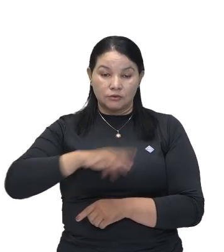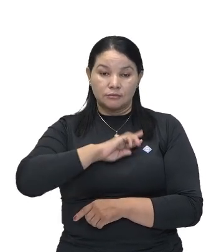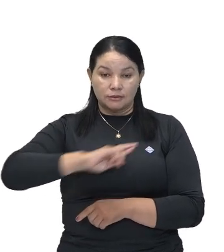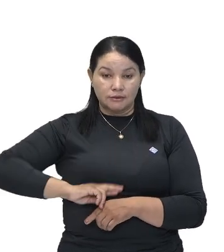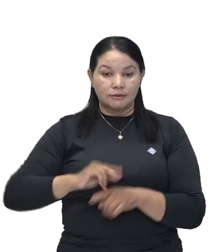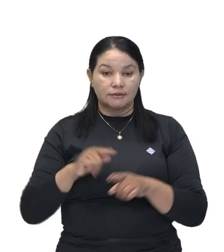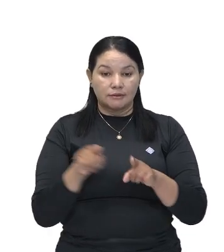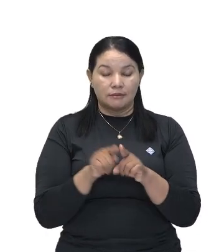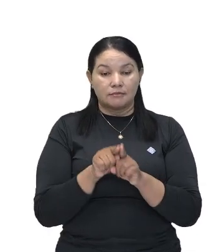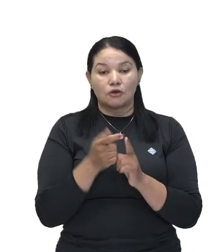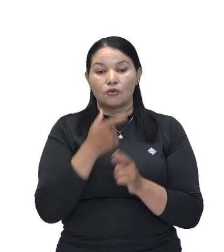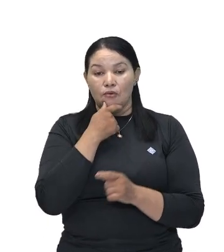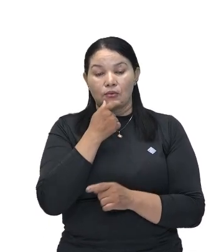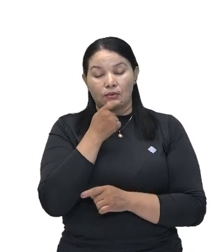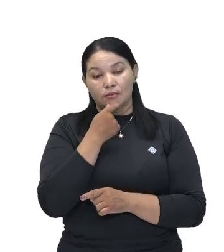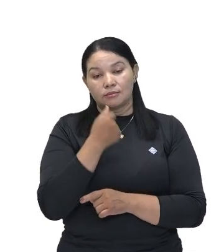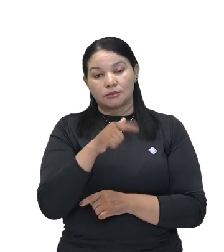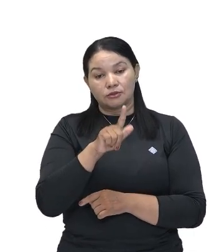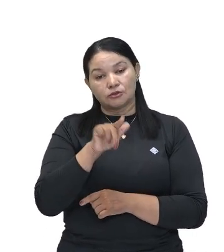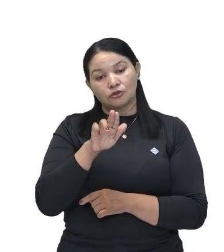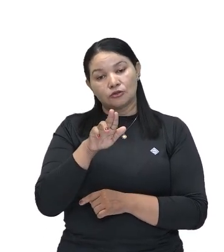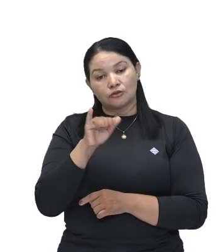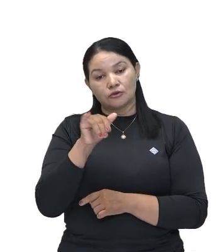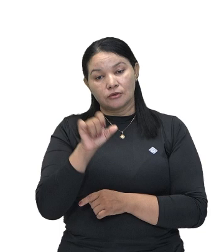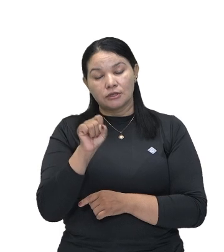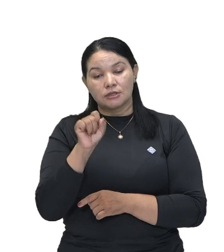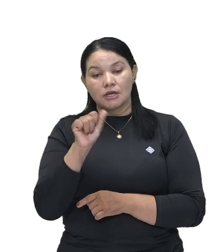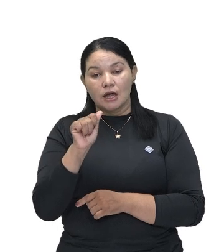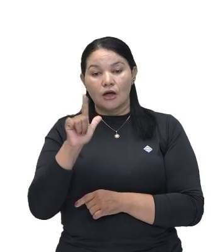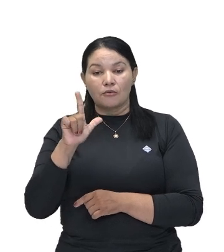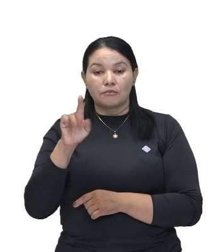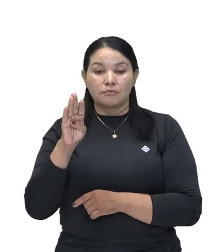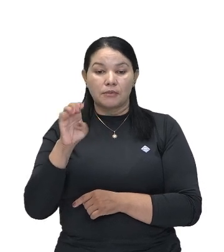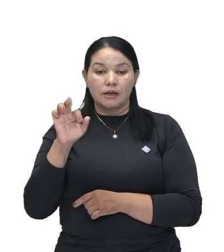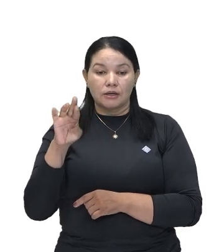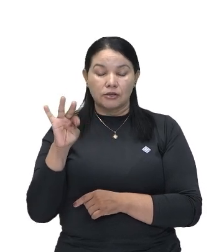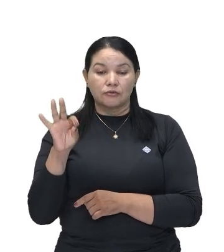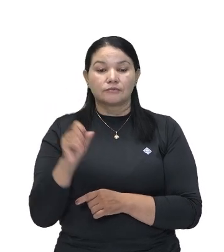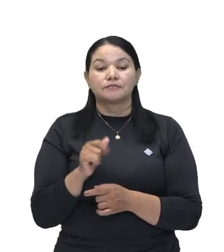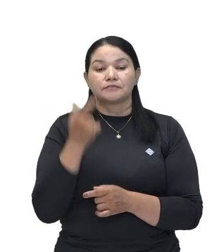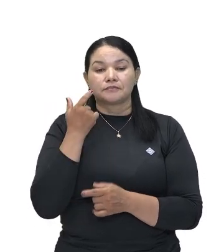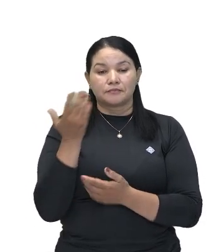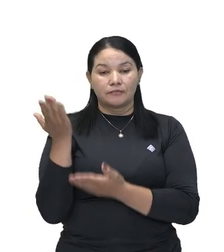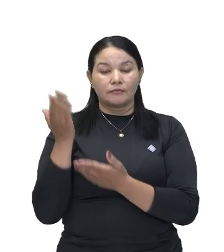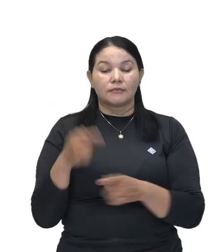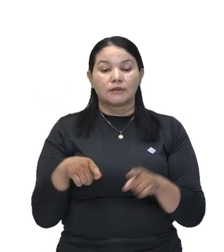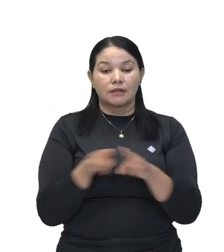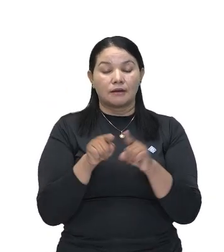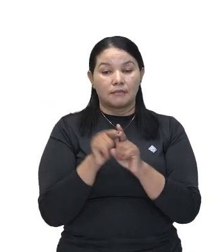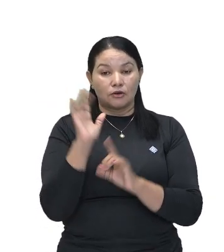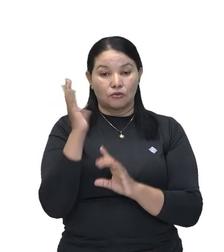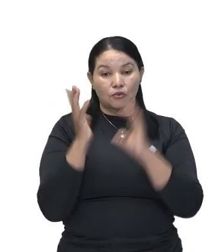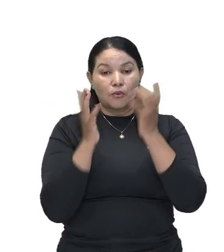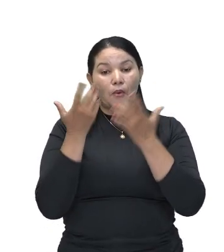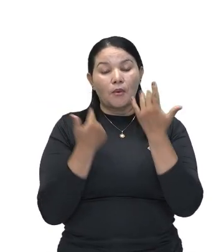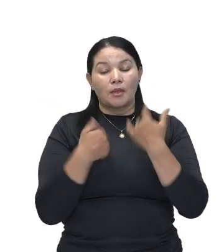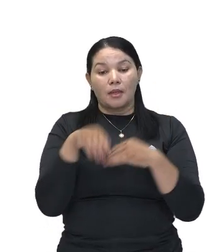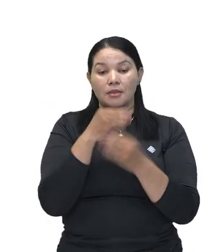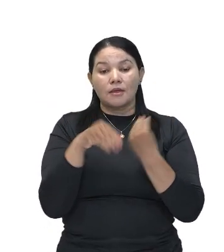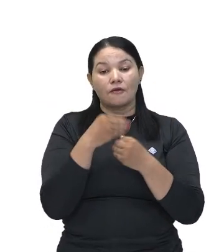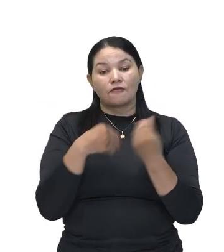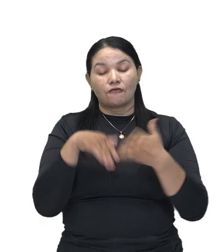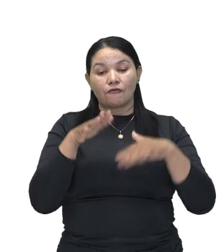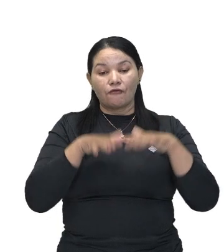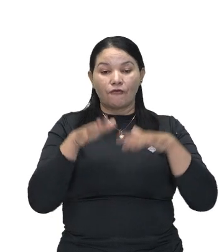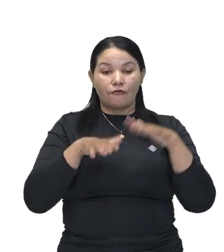presidencialista, onde o presidente é Luiz Alberto Lacalle Pou. Predomina o clima temperado, que vai variando